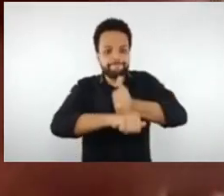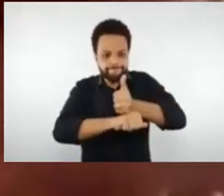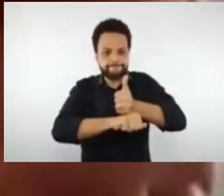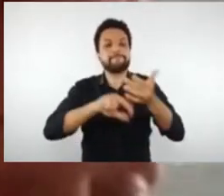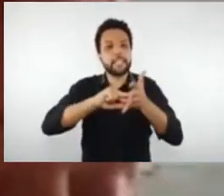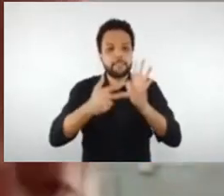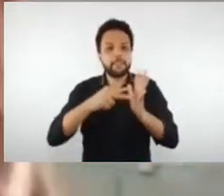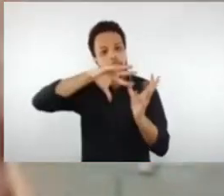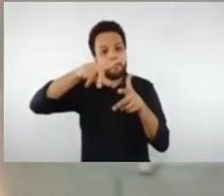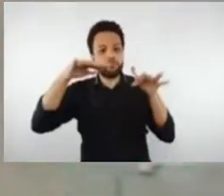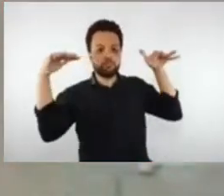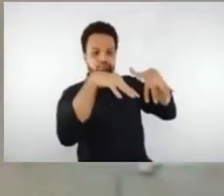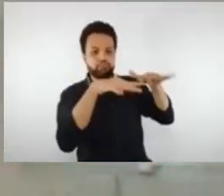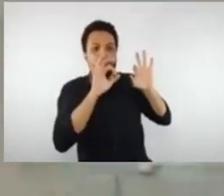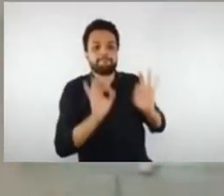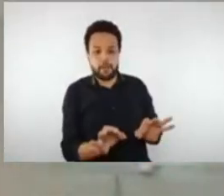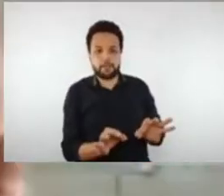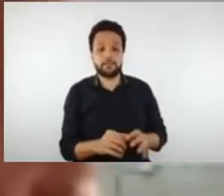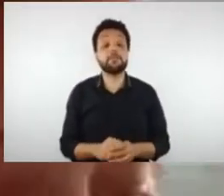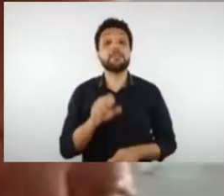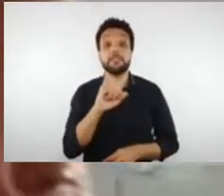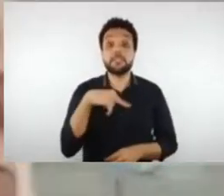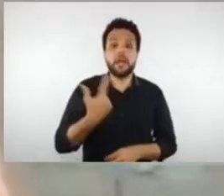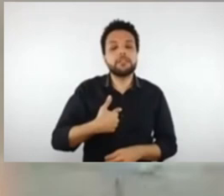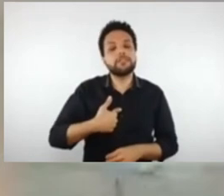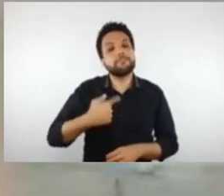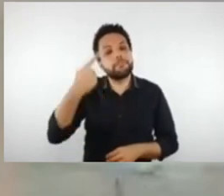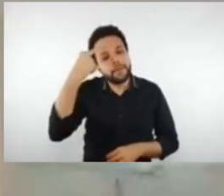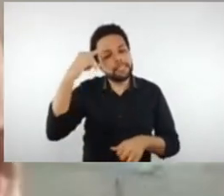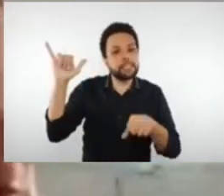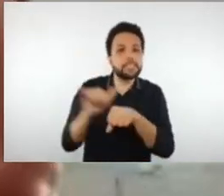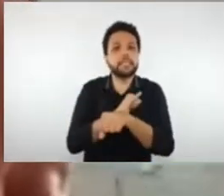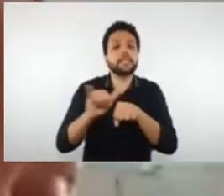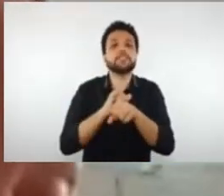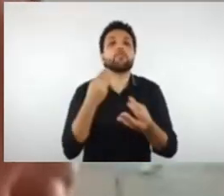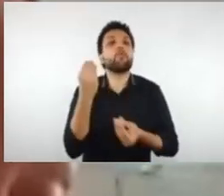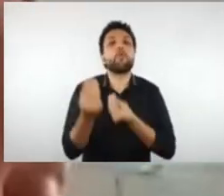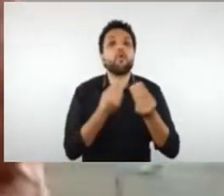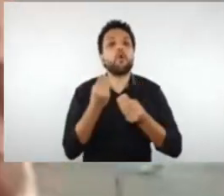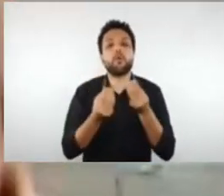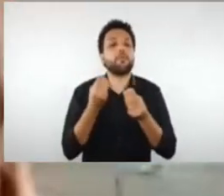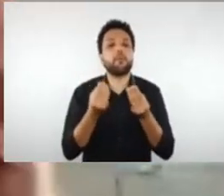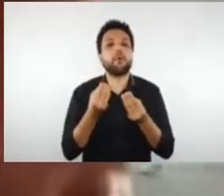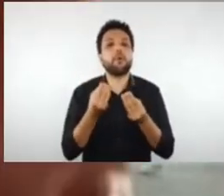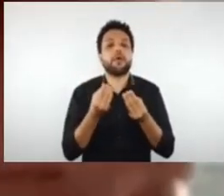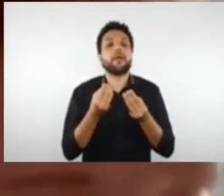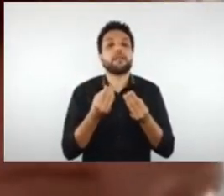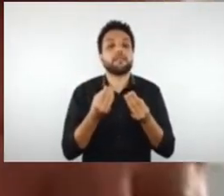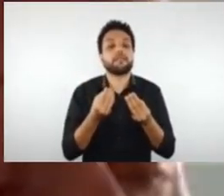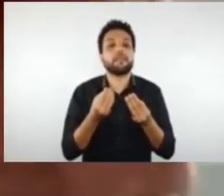formos falar em termos de narrativas estratégicas, que é a abordagem favorecida pelos